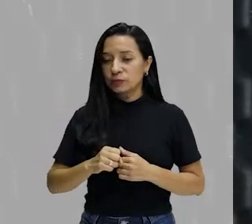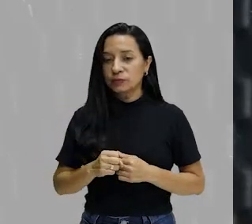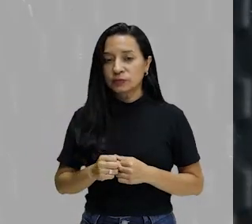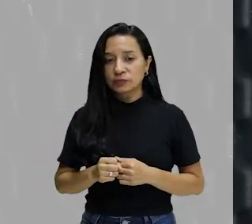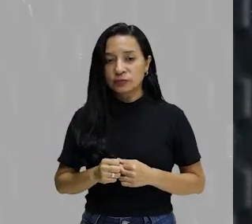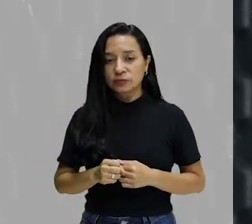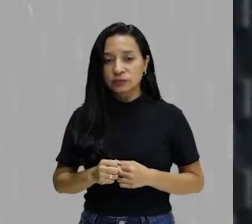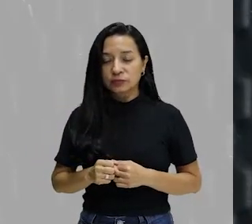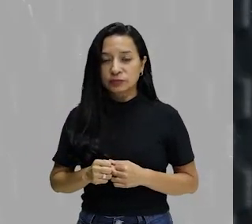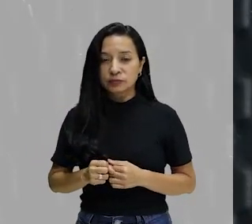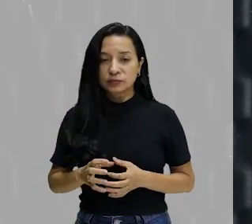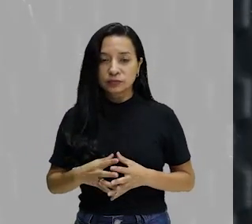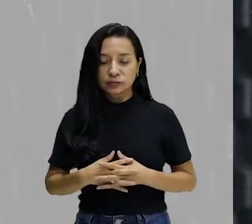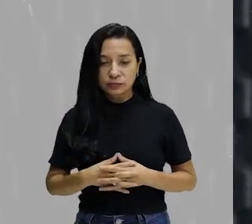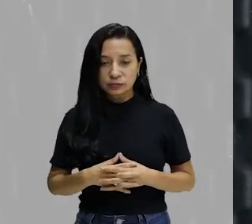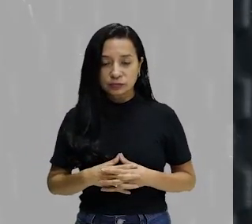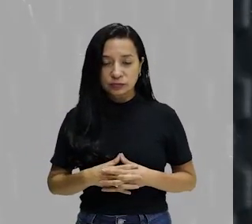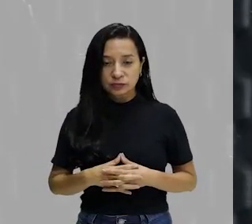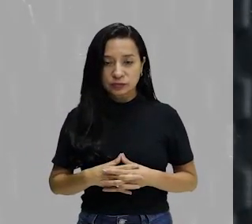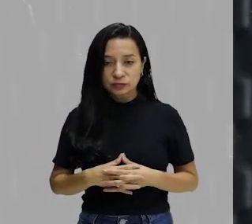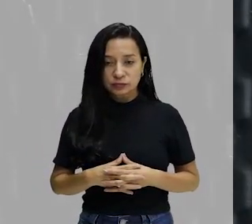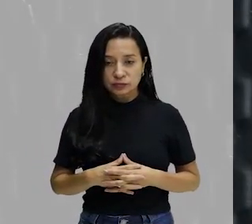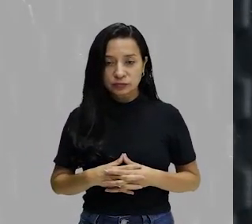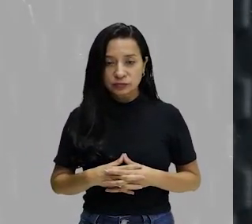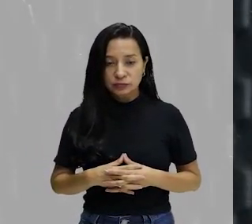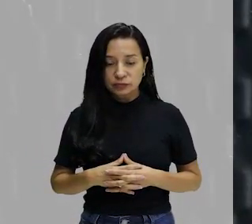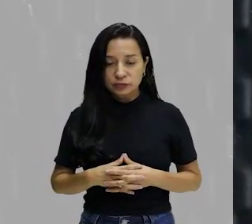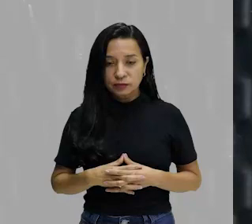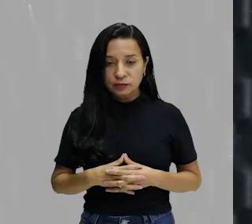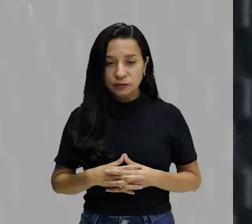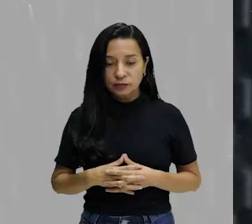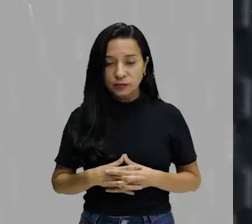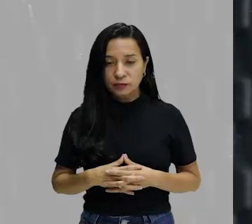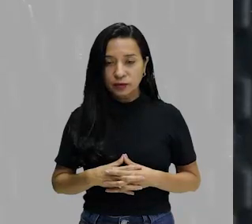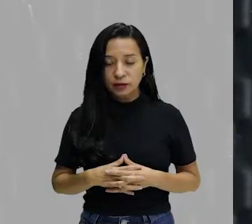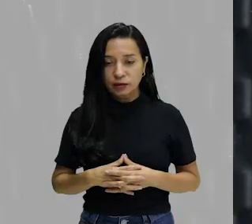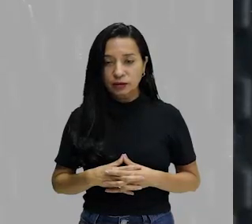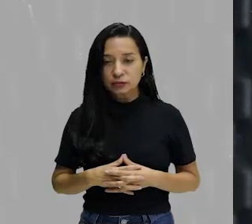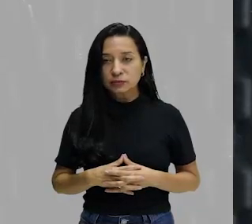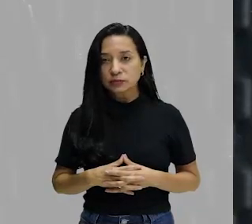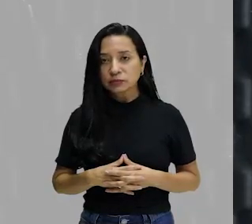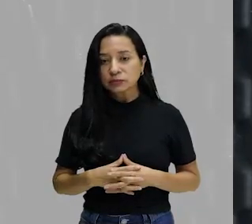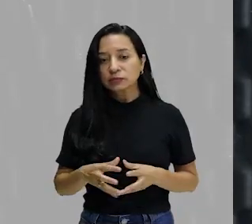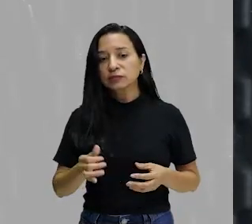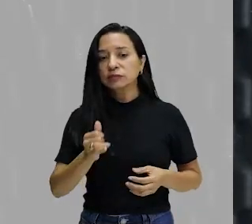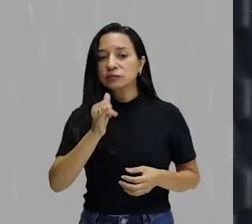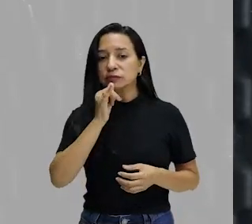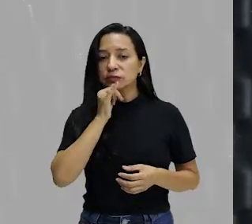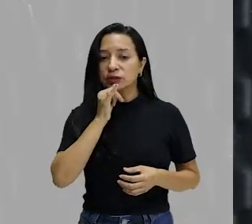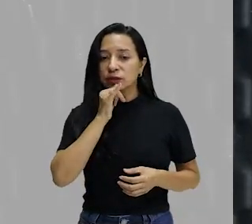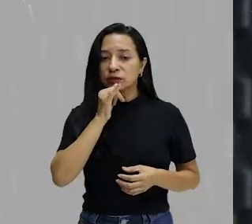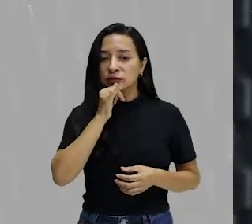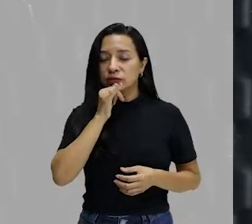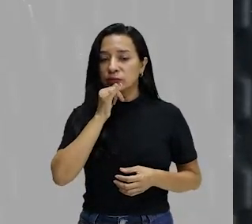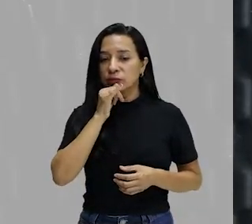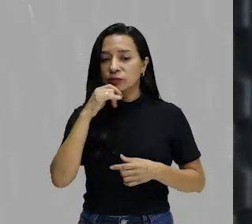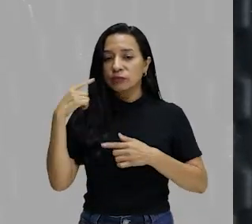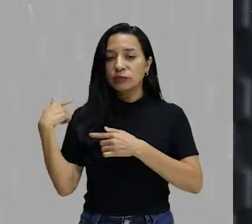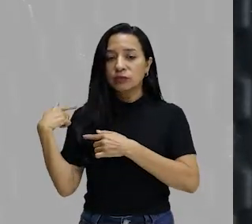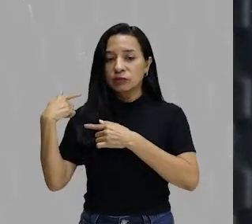combinam para formar essas características. Vamos dar um exemplo aqui, pessoal, de uma geração parental, onde eu vou